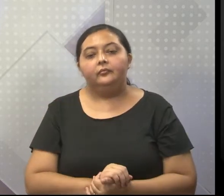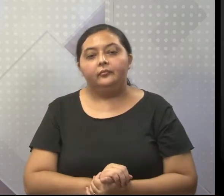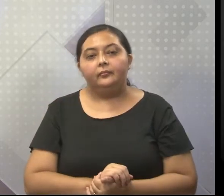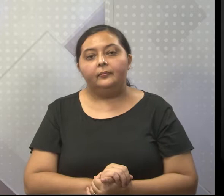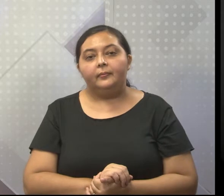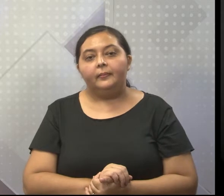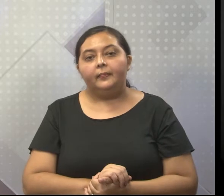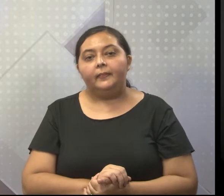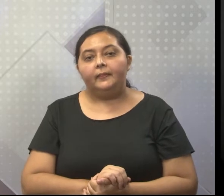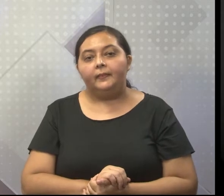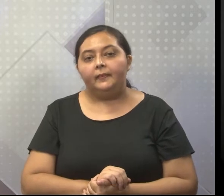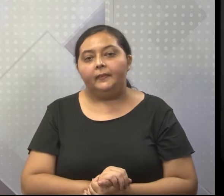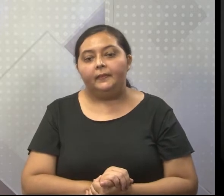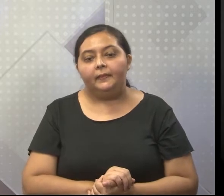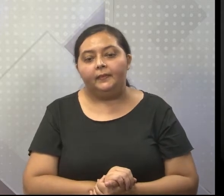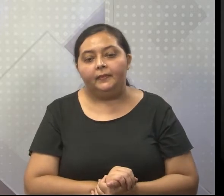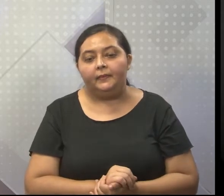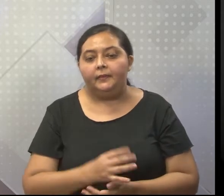de